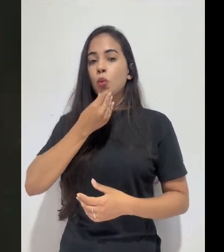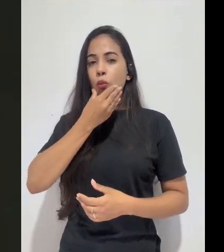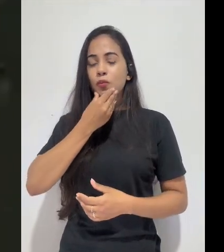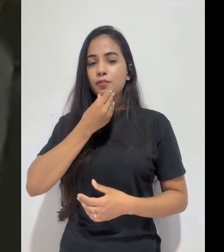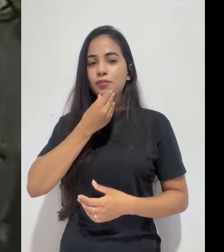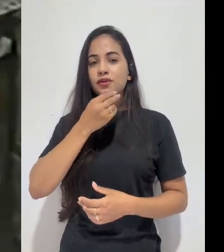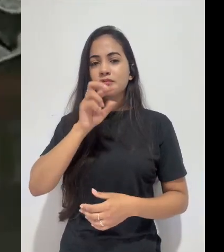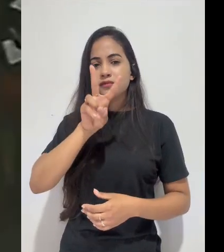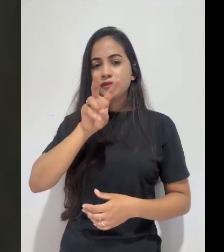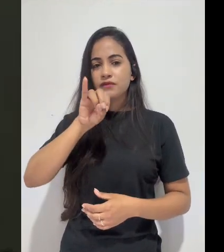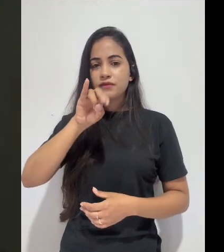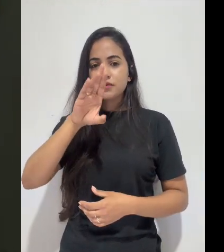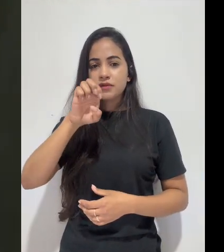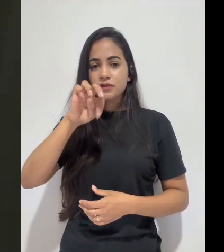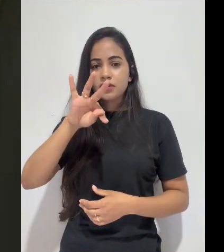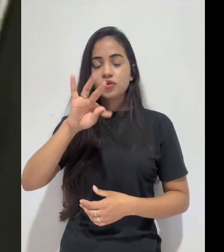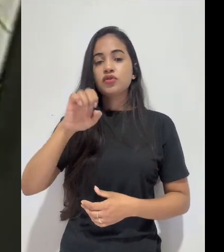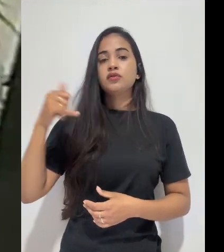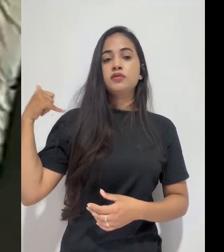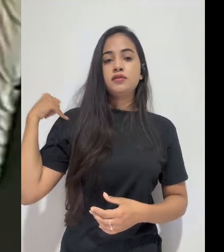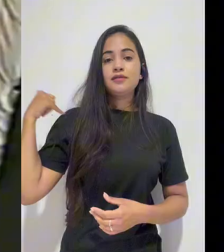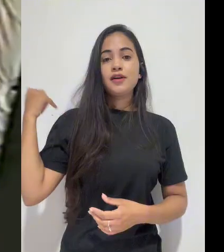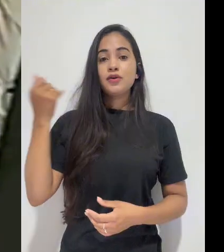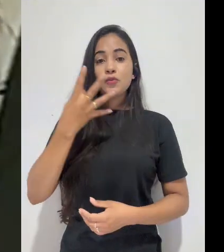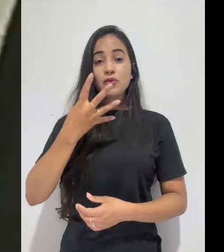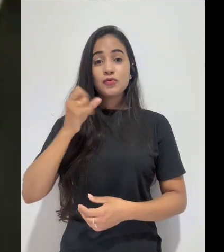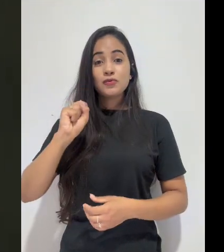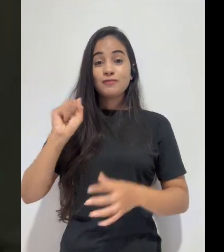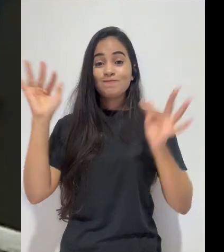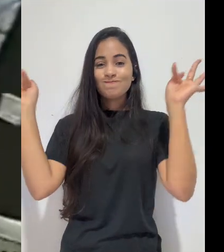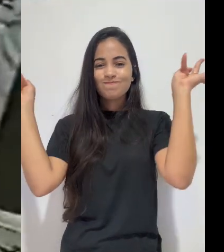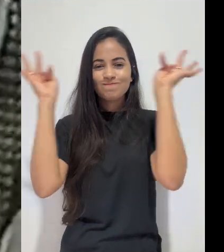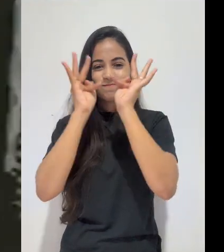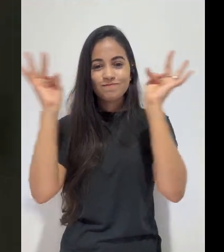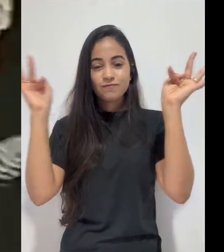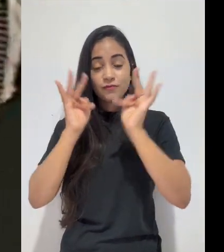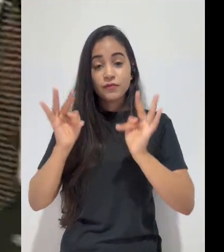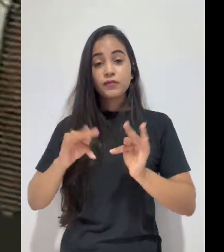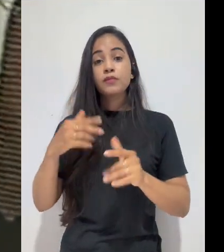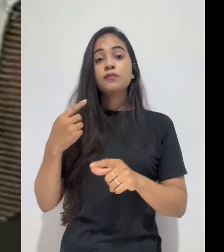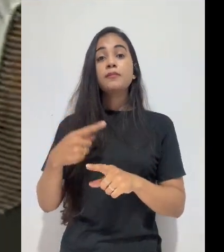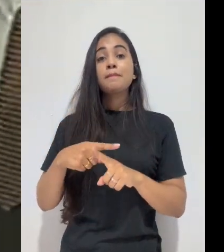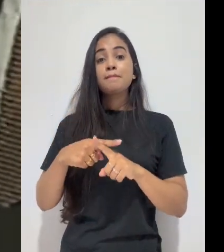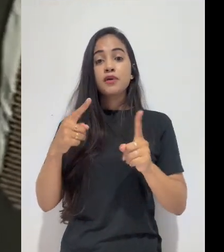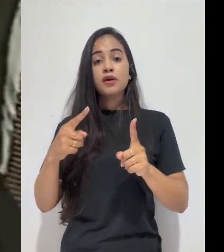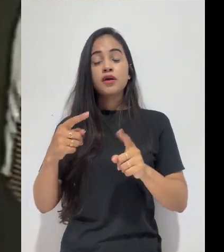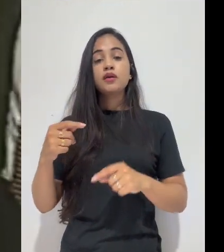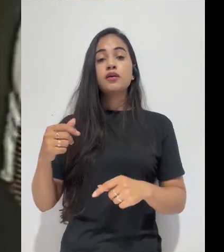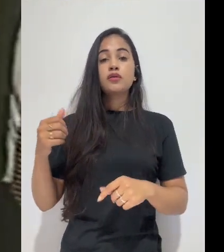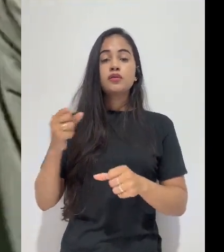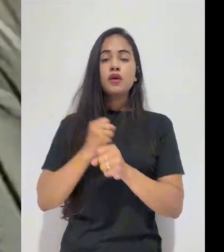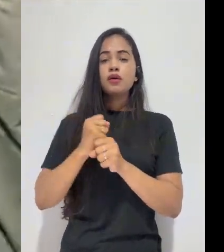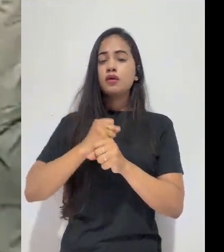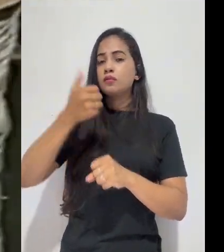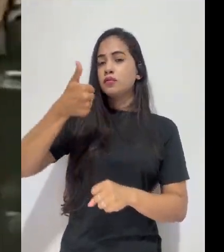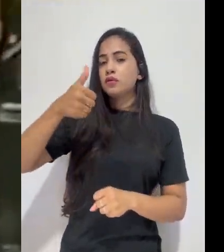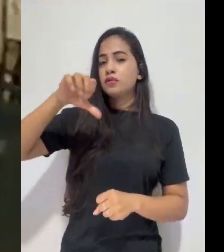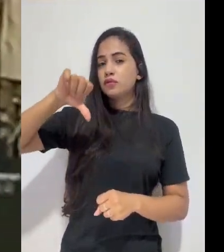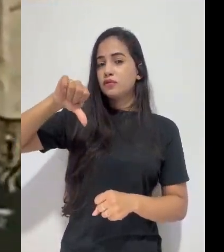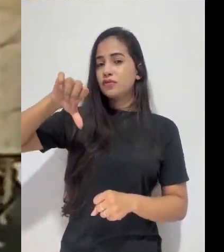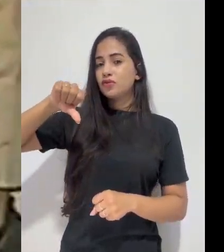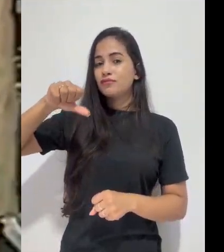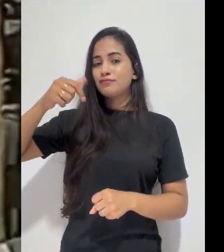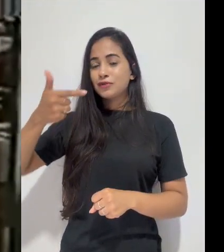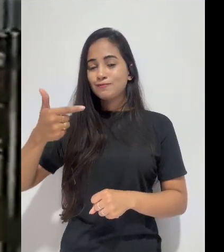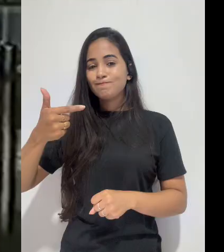Vicente Francisco do Espírito Santo, 48 anos, comemorava. Mas em junho de 92, quando foi